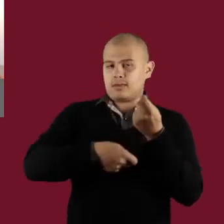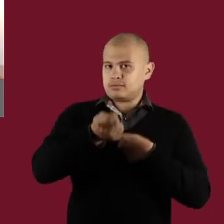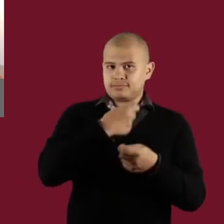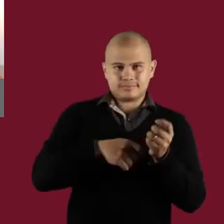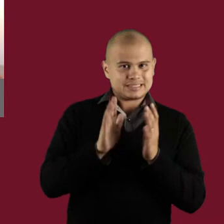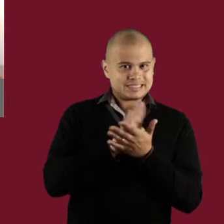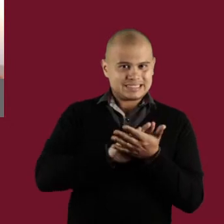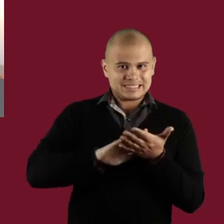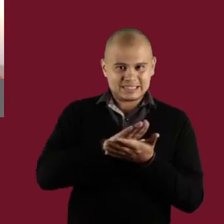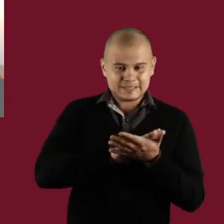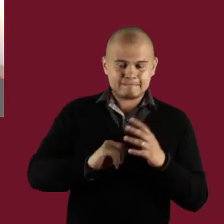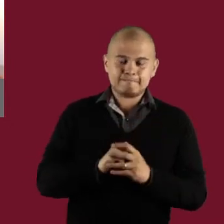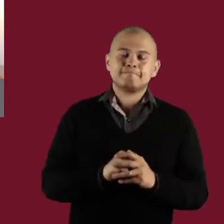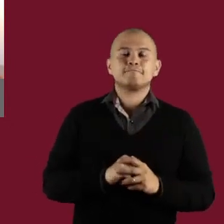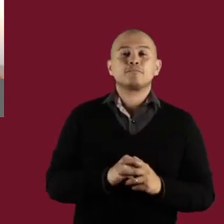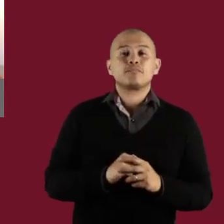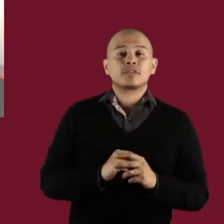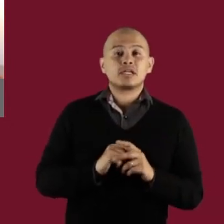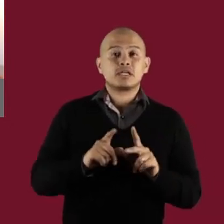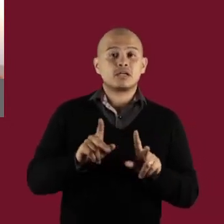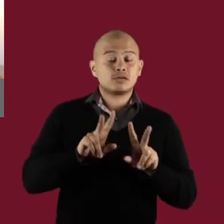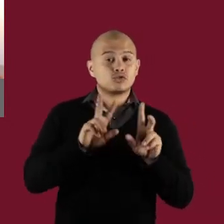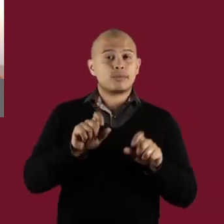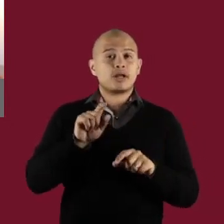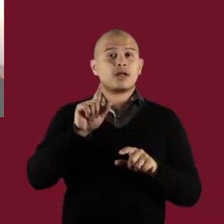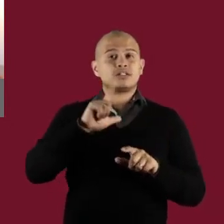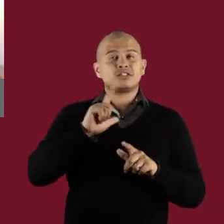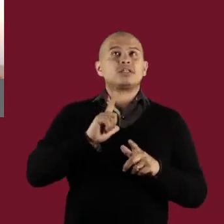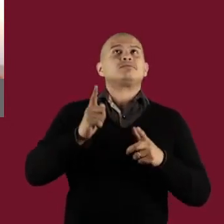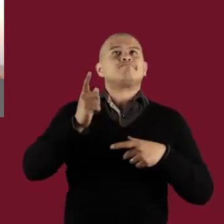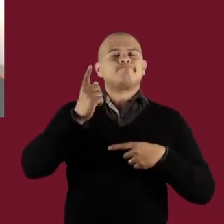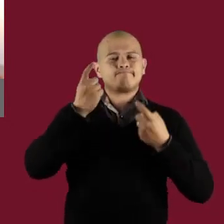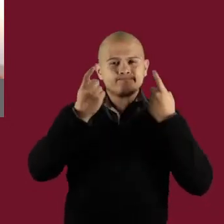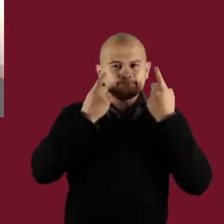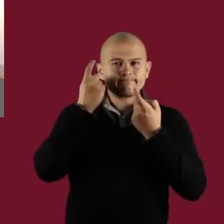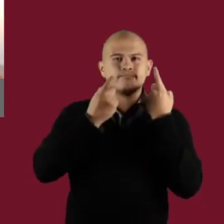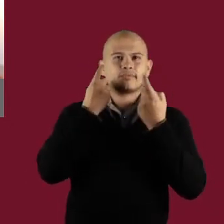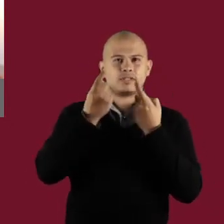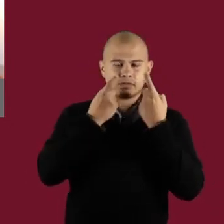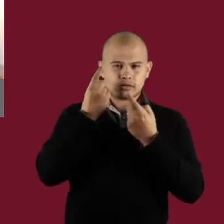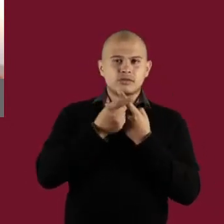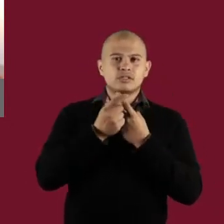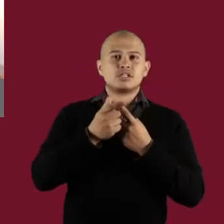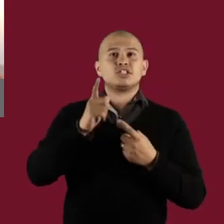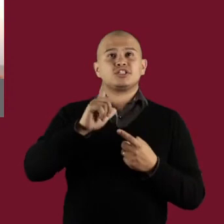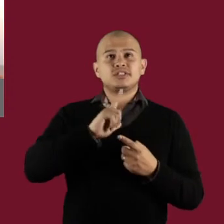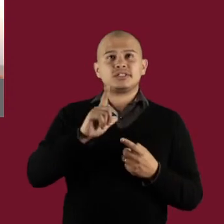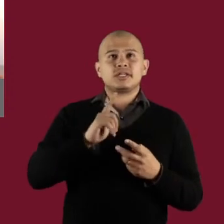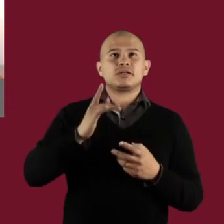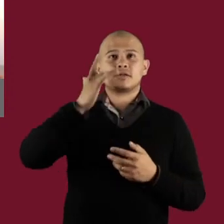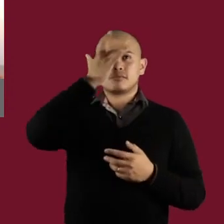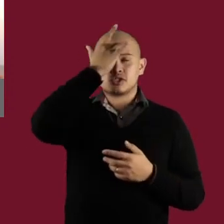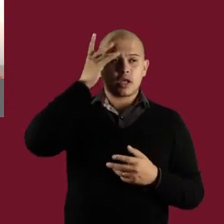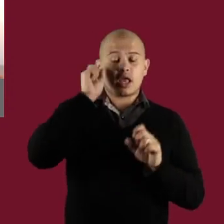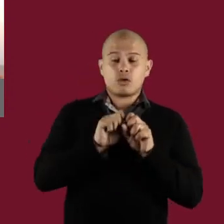Então, essa questão da diáspora ela é importante para nós. E não é coincidência que uma das maiores audiências da ONU News em português seja aqui nos Estados